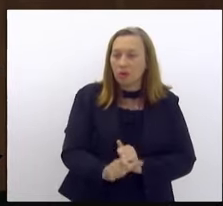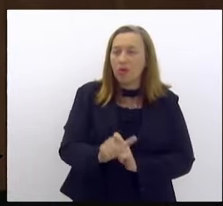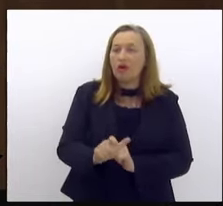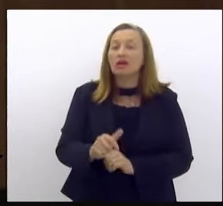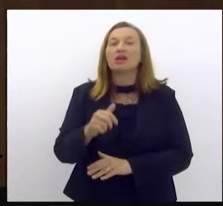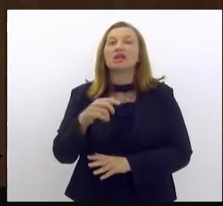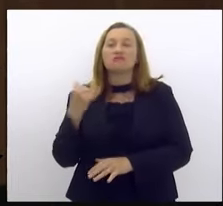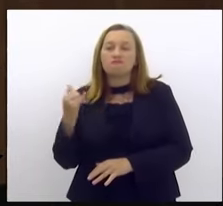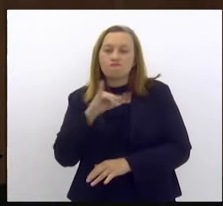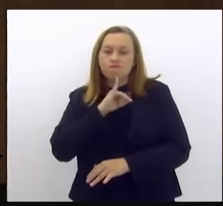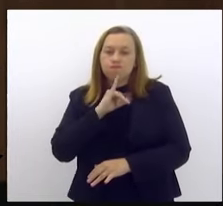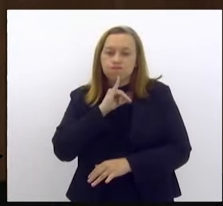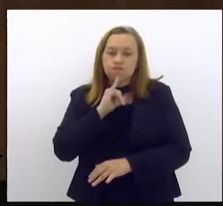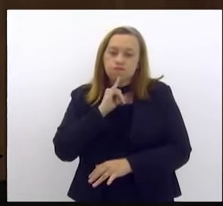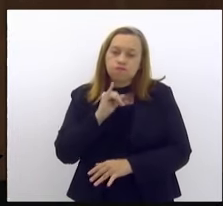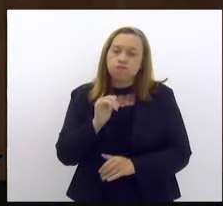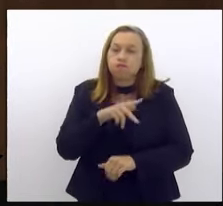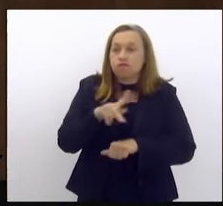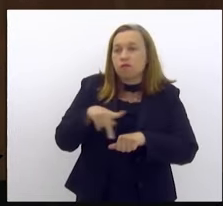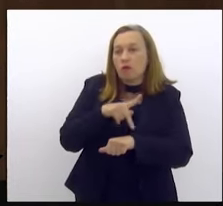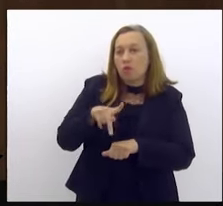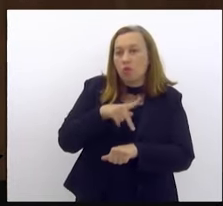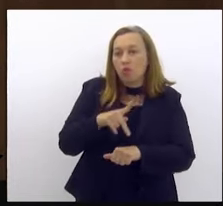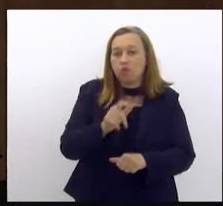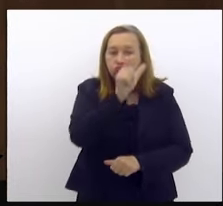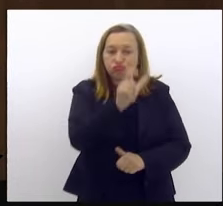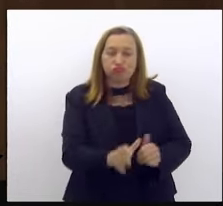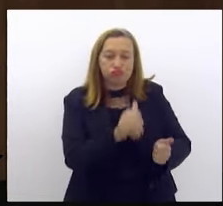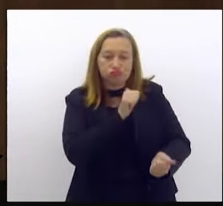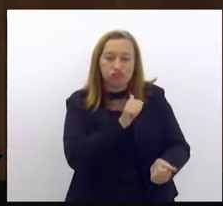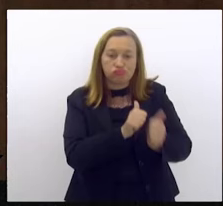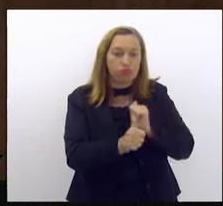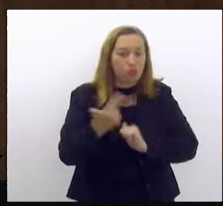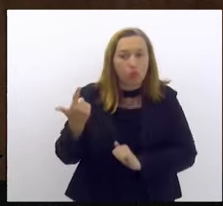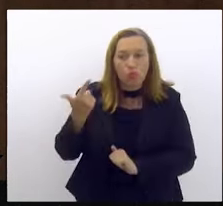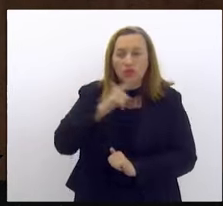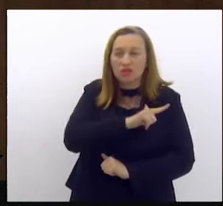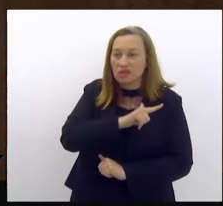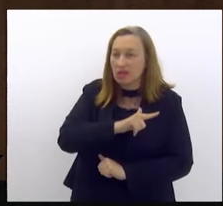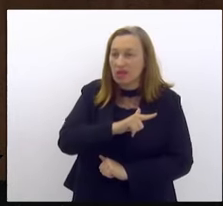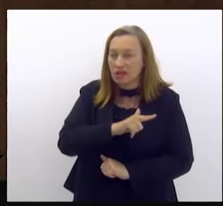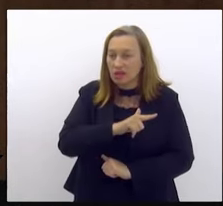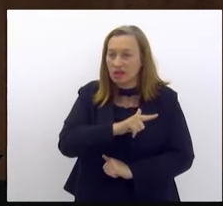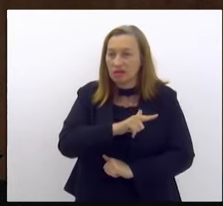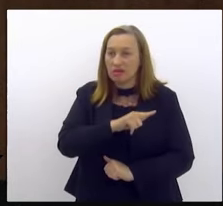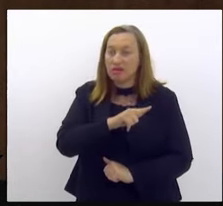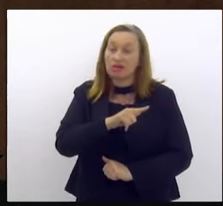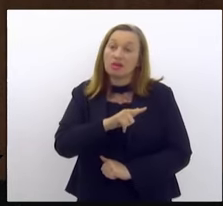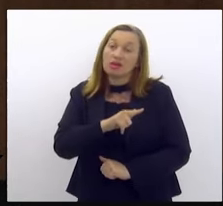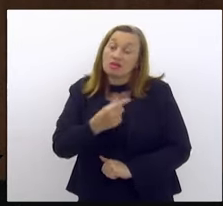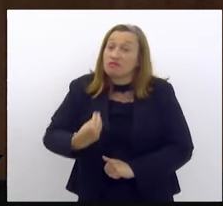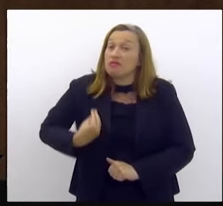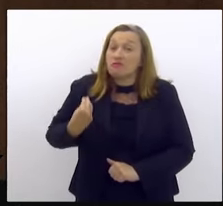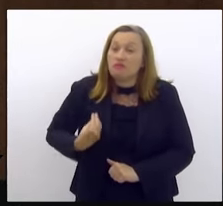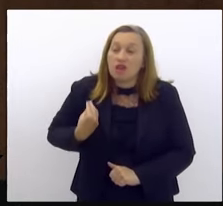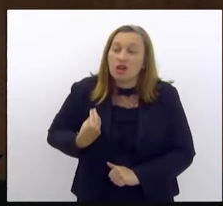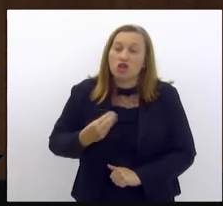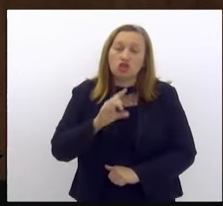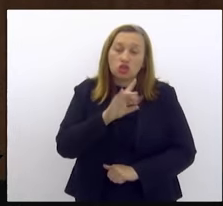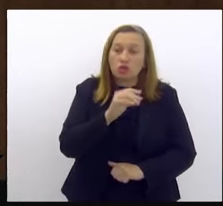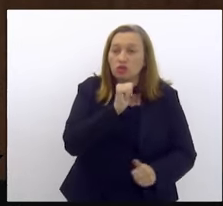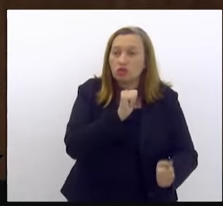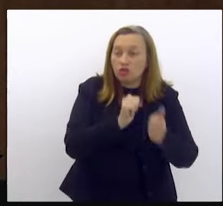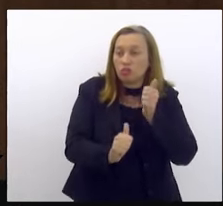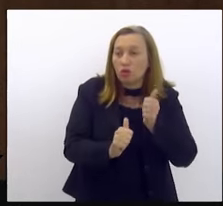num país onde o atleta realmente ele não consegue viver do esporte, ele tem que ir para fora se ele não for jogador de futebol. Então, eu quero agradecer porque